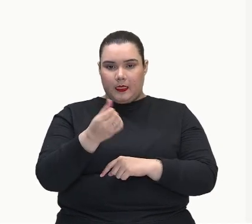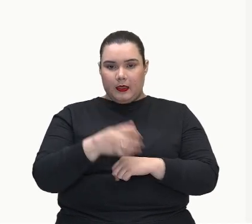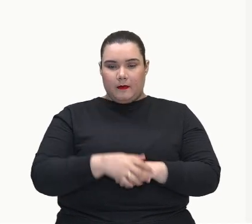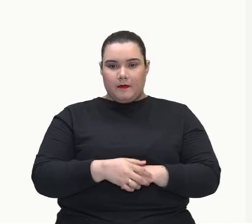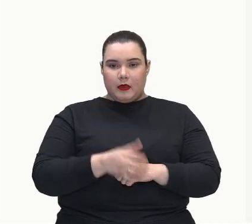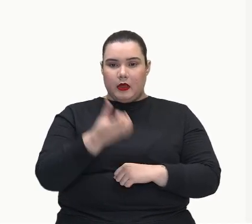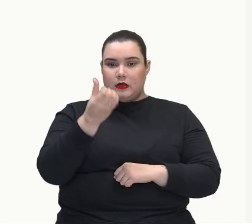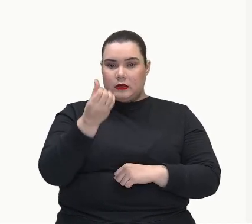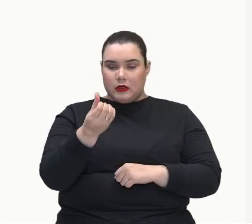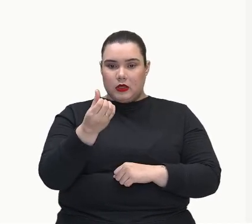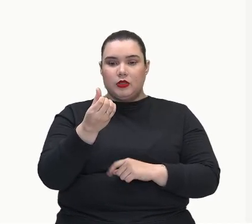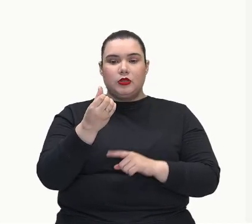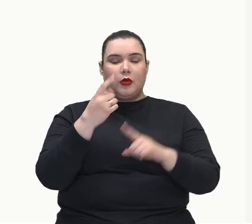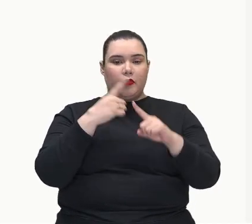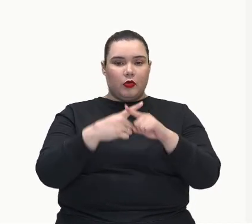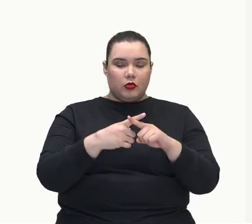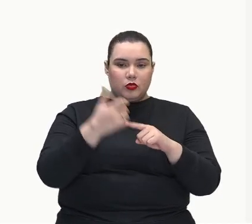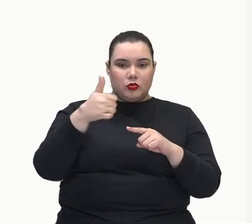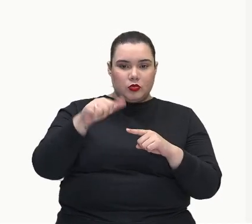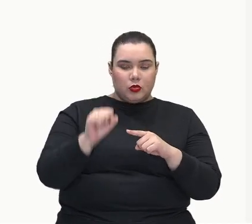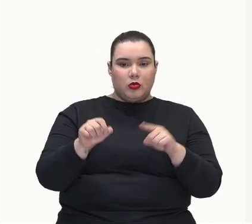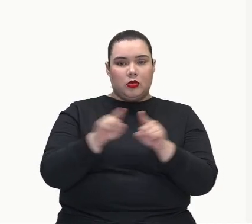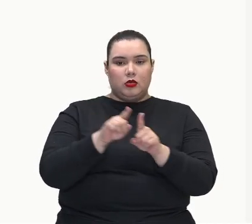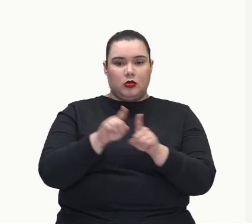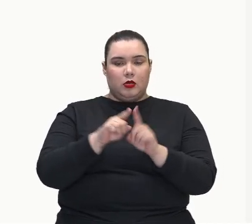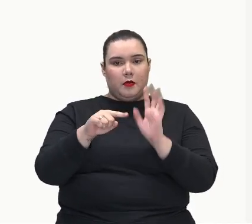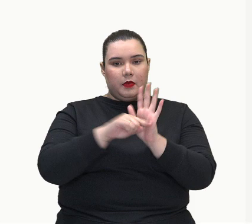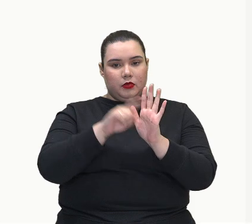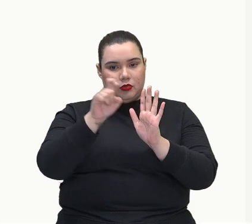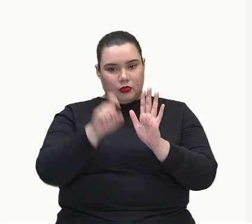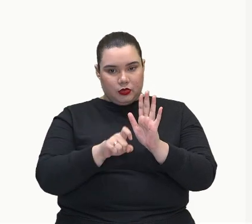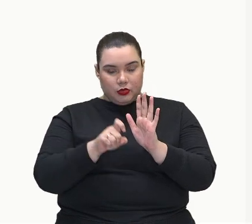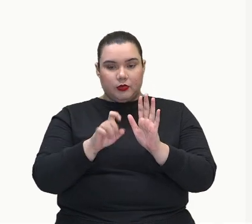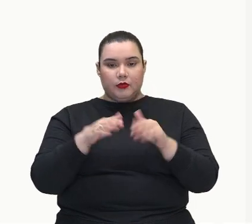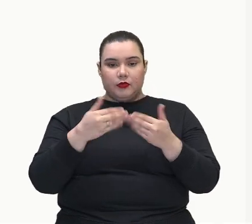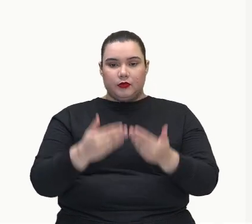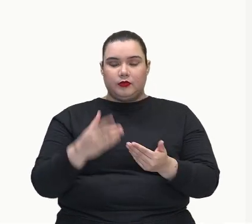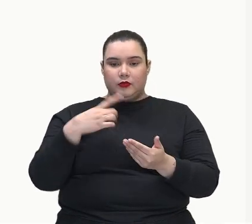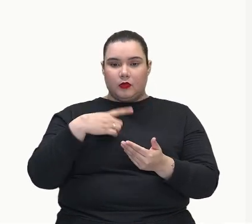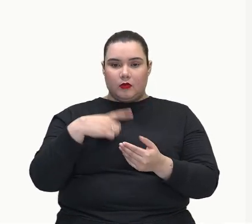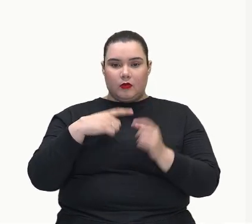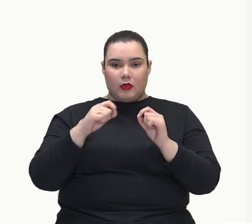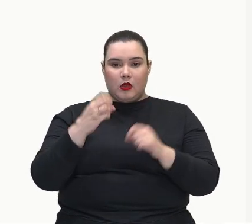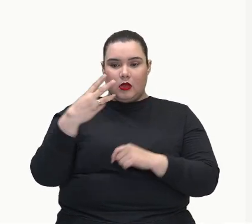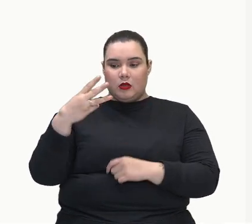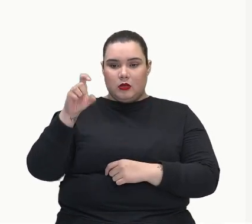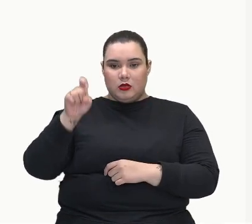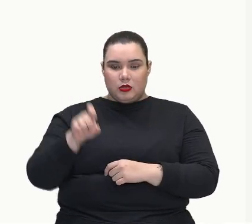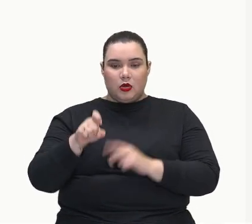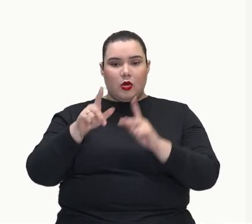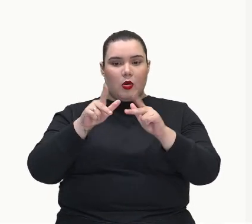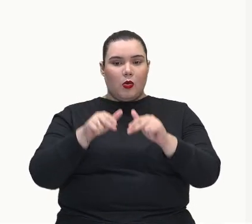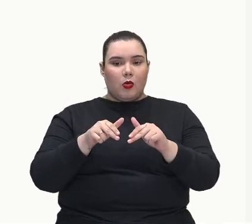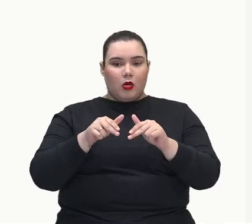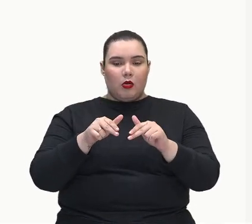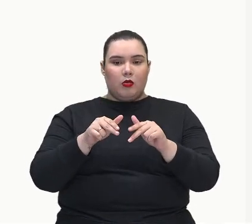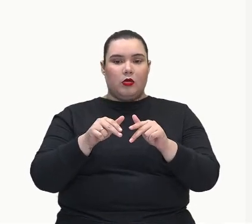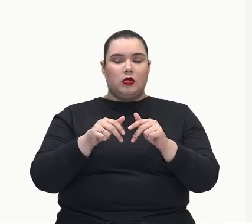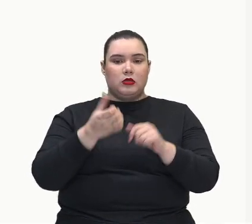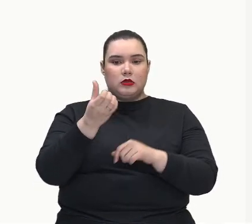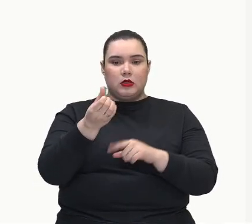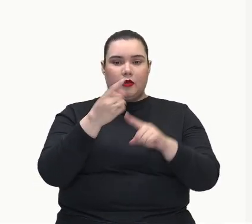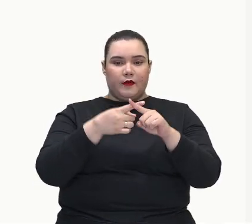6 está multiplicando tanto o 18 quanto o menos x. Então, a gente vai ter 3x igual a 6